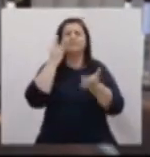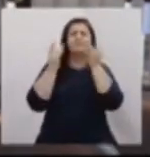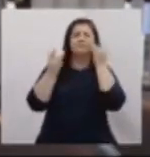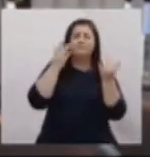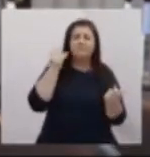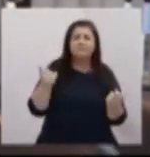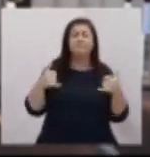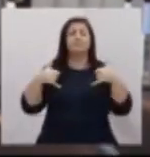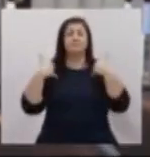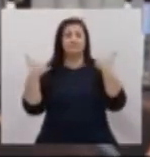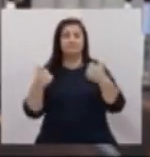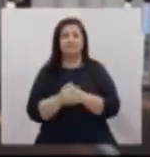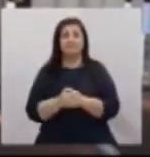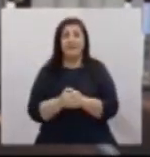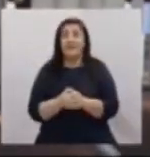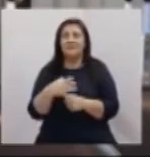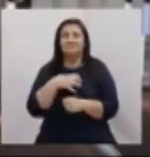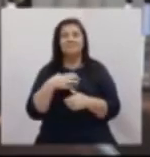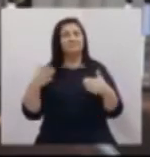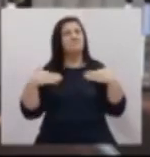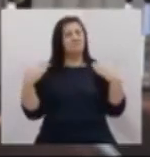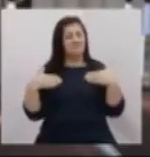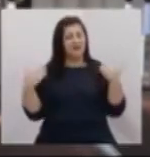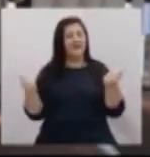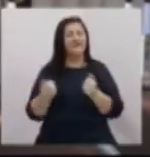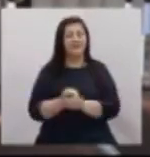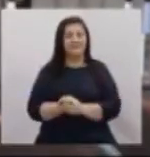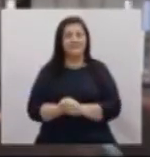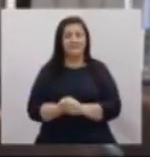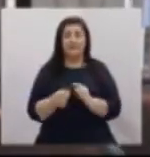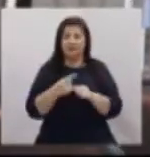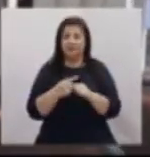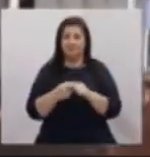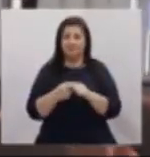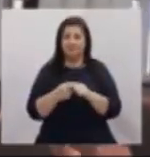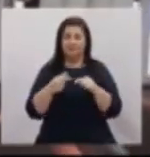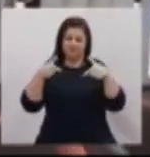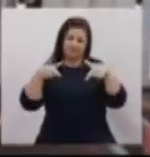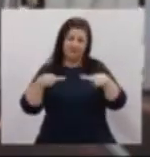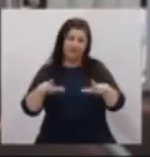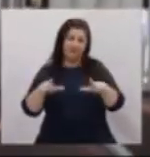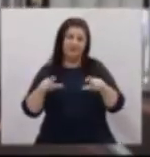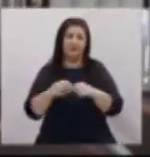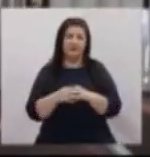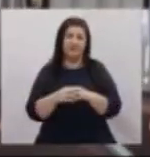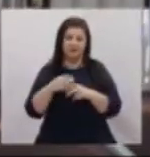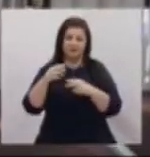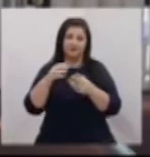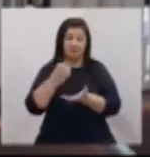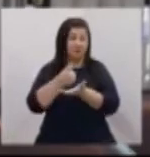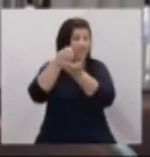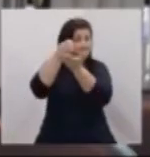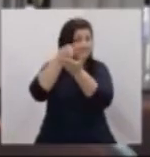quermesses. Então para mim foi uma grande alegria, uma grande honra. E para mim esse prêmio, né, se eu posso dizer que é um prêmio, né, é um reconhecimento,